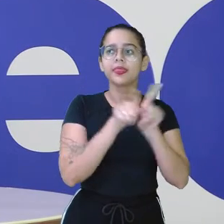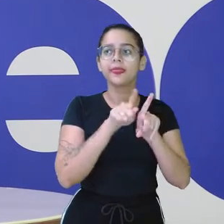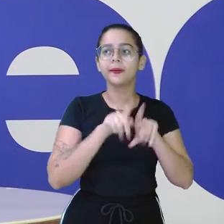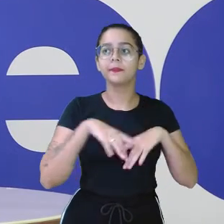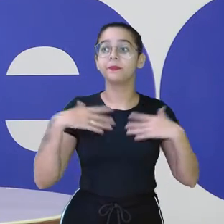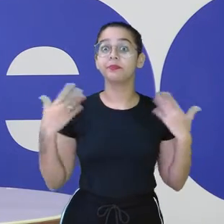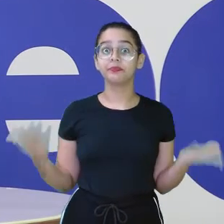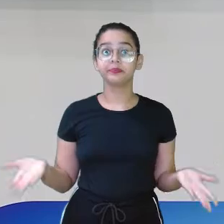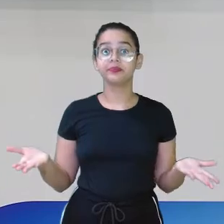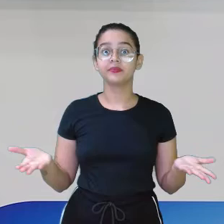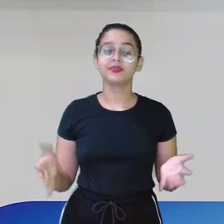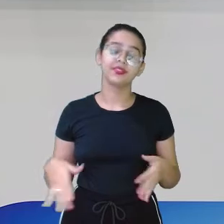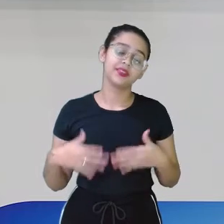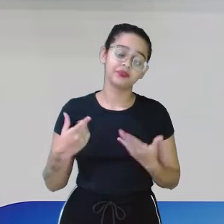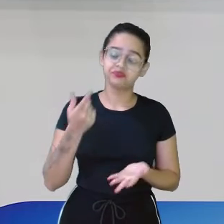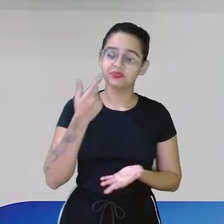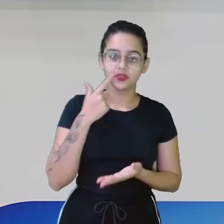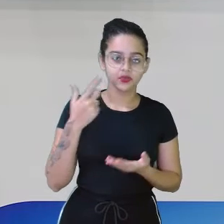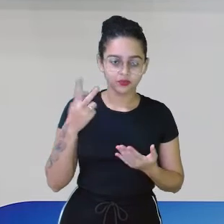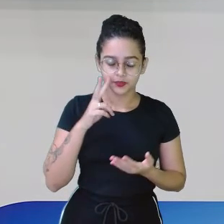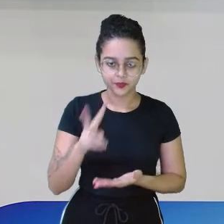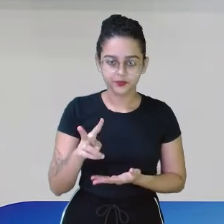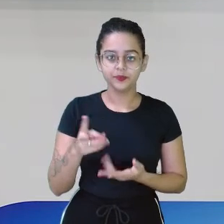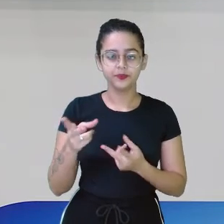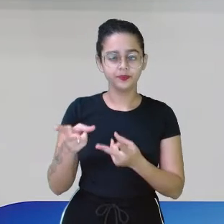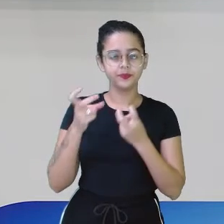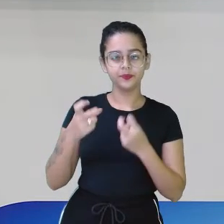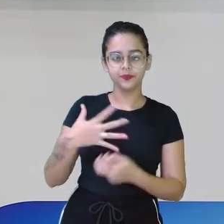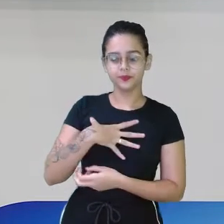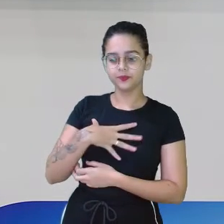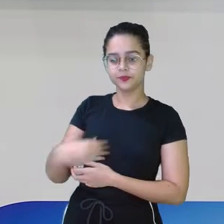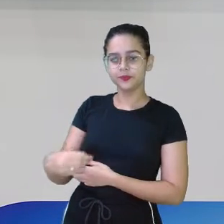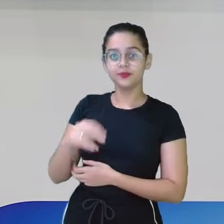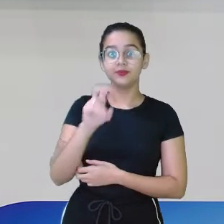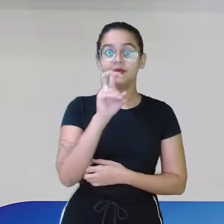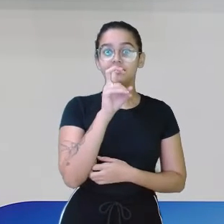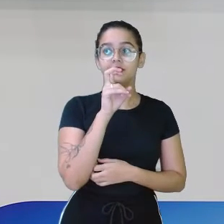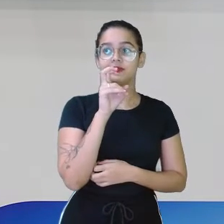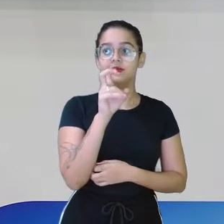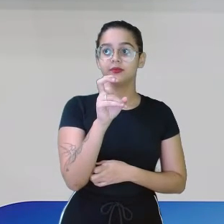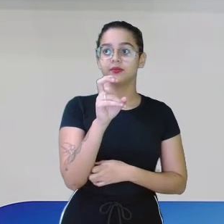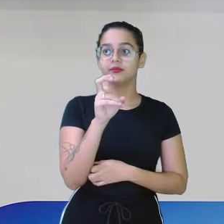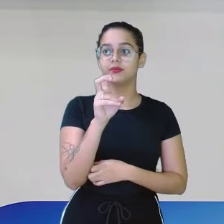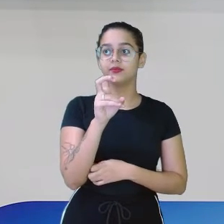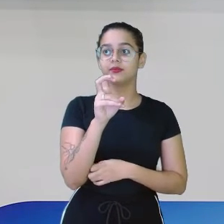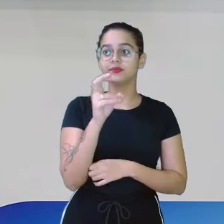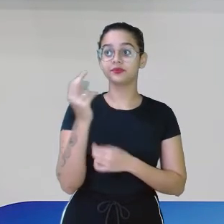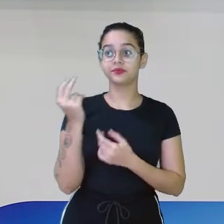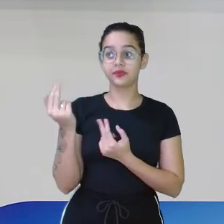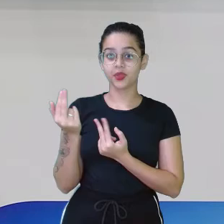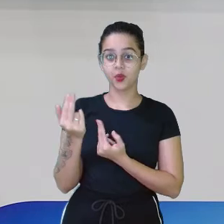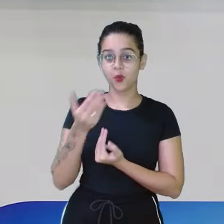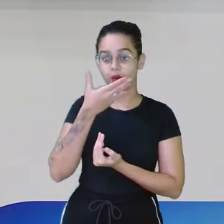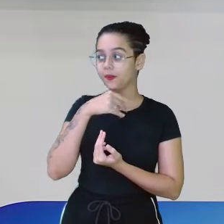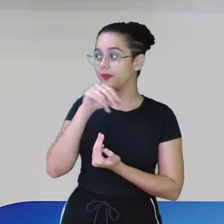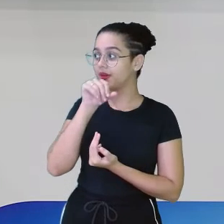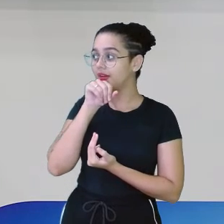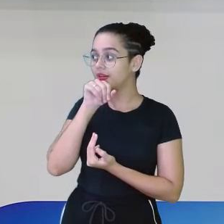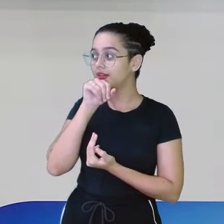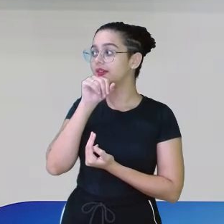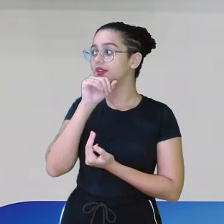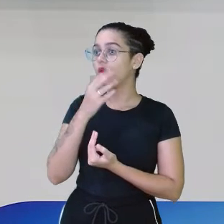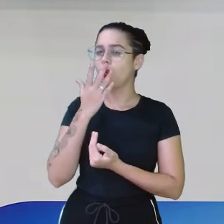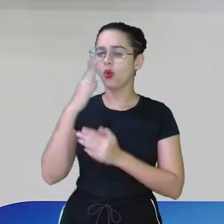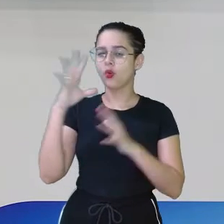né? Pronto. Então, gente, tá vendo? Dos filhos, 5 vieram iguais ao pai, com a cor